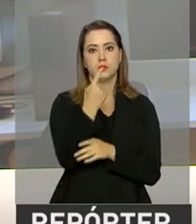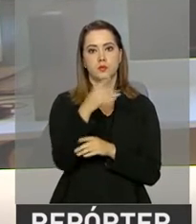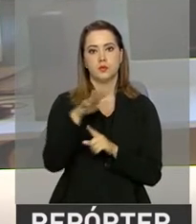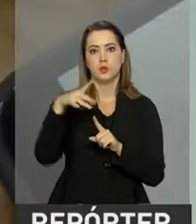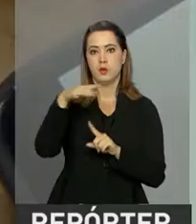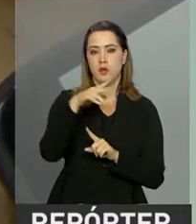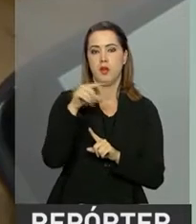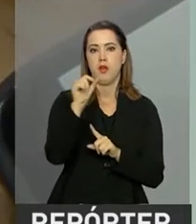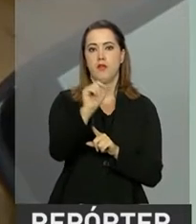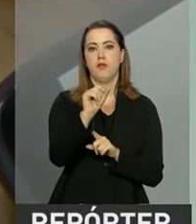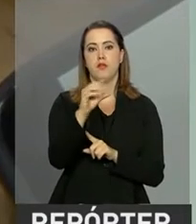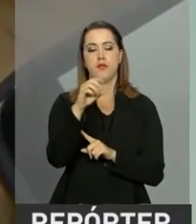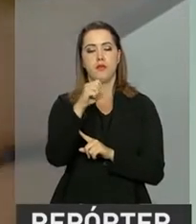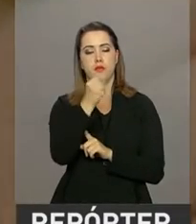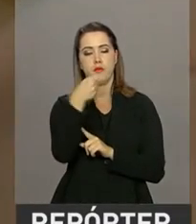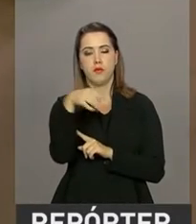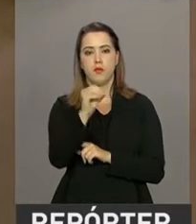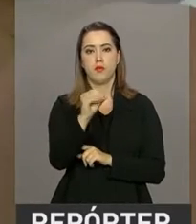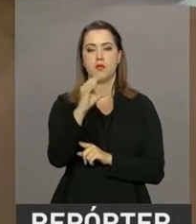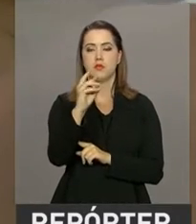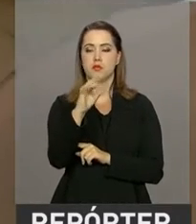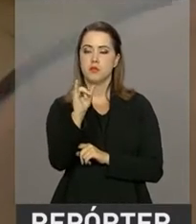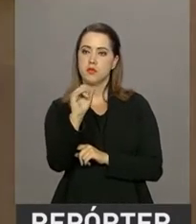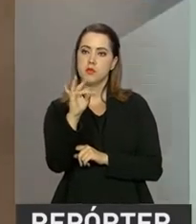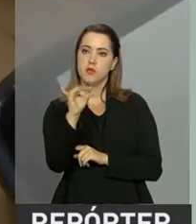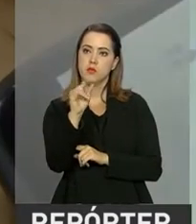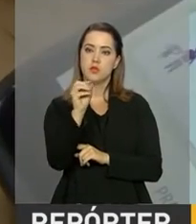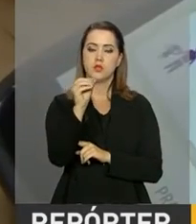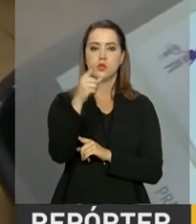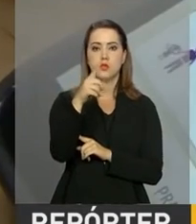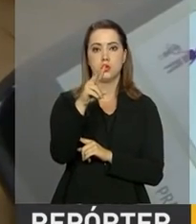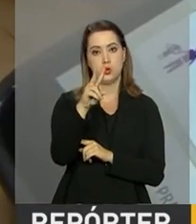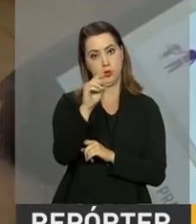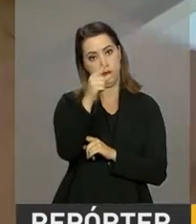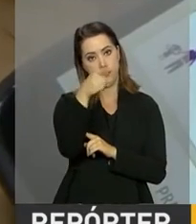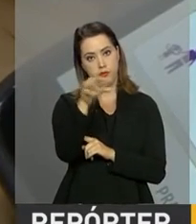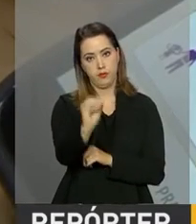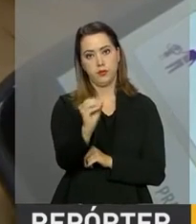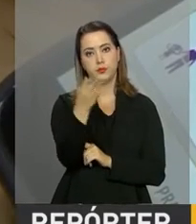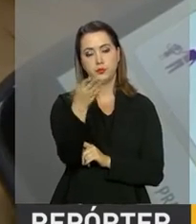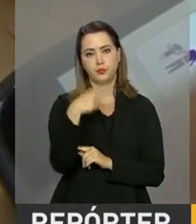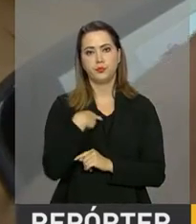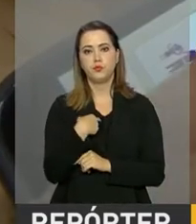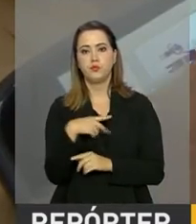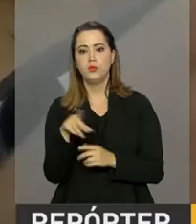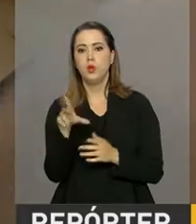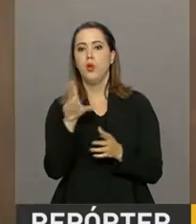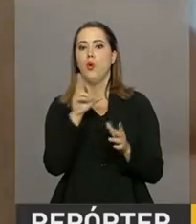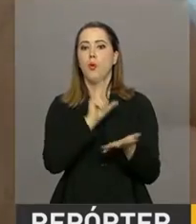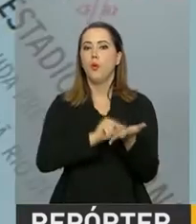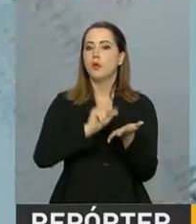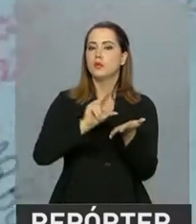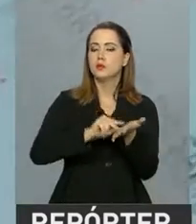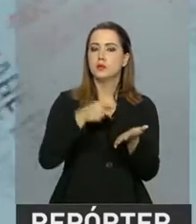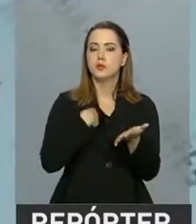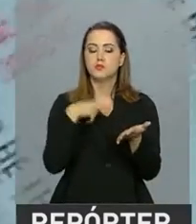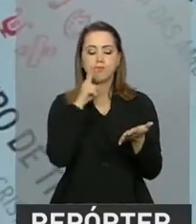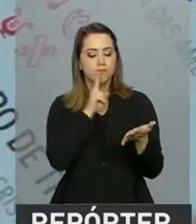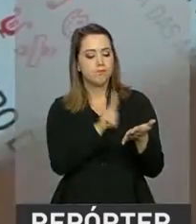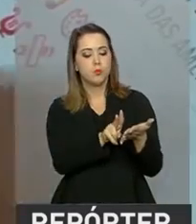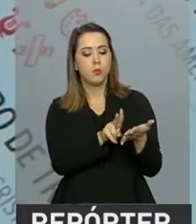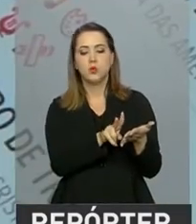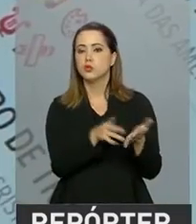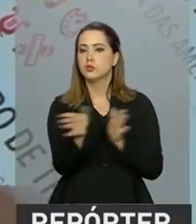Cristóvão. Um aplicativo em que o usuário pode avaliar a acessibilidade dos locais turísticos. A ferramenta